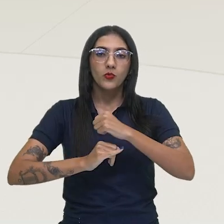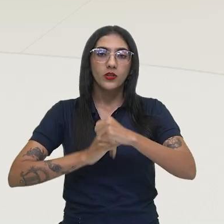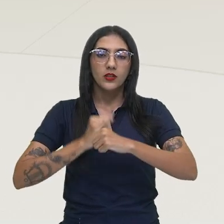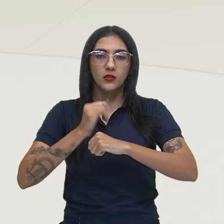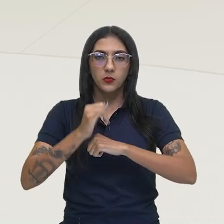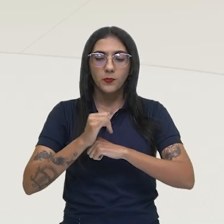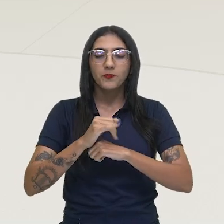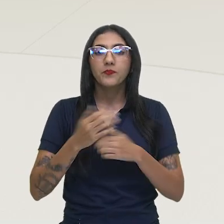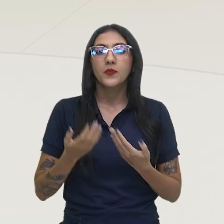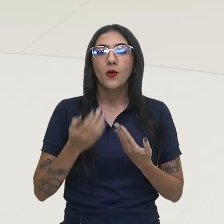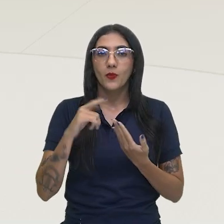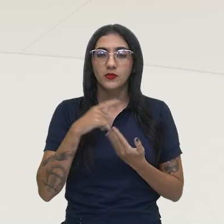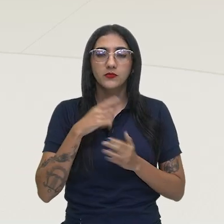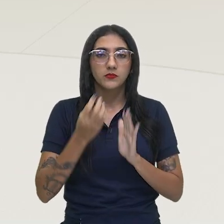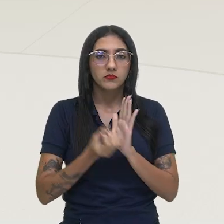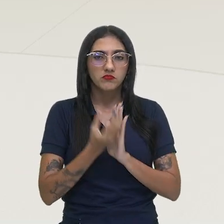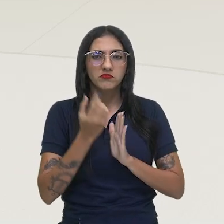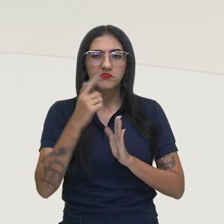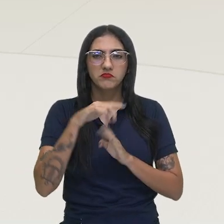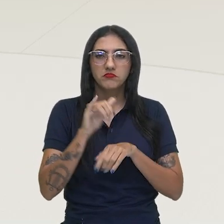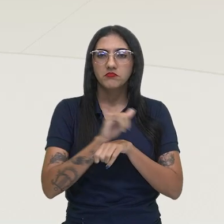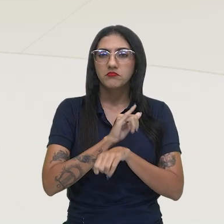foi desenvolvido por Linus Pauling